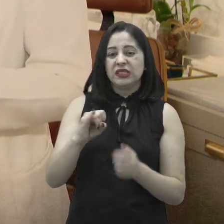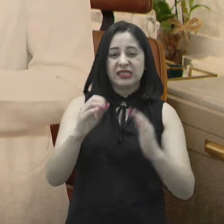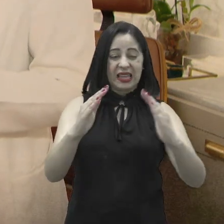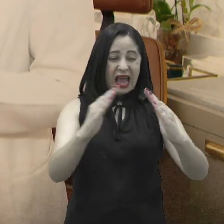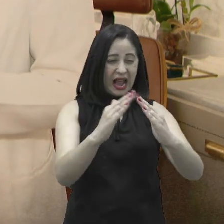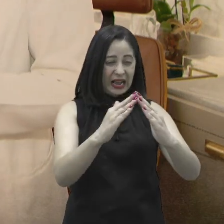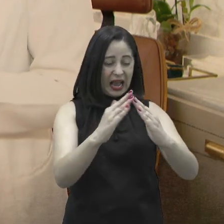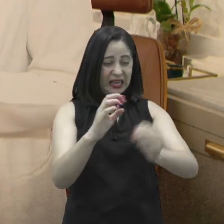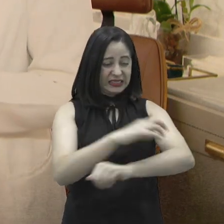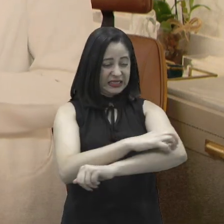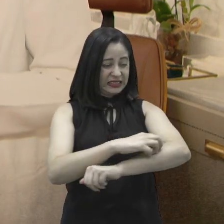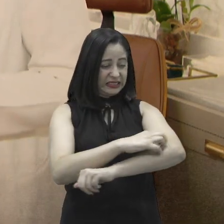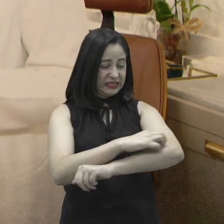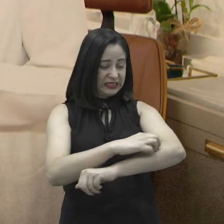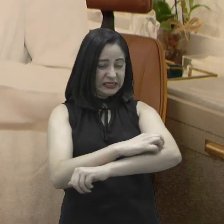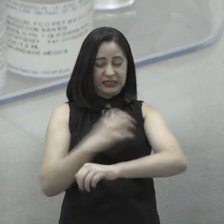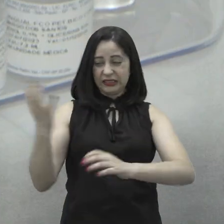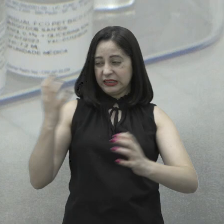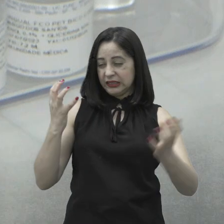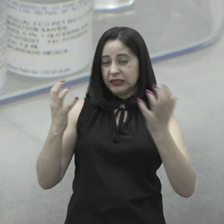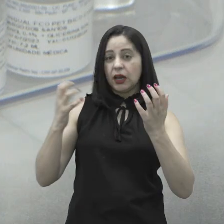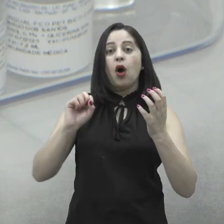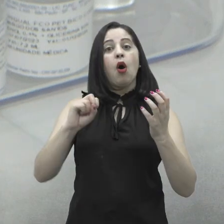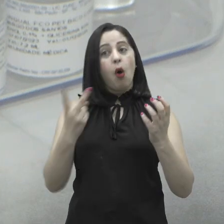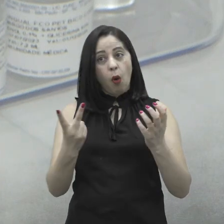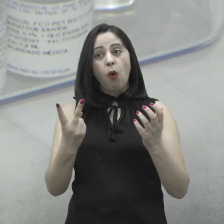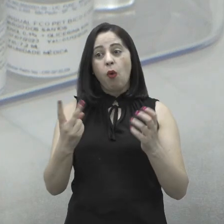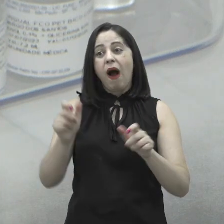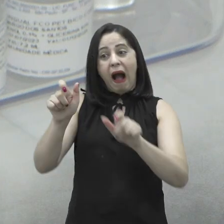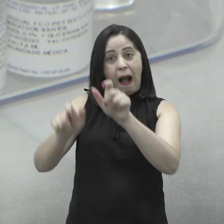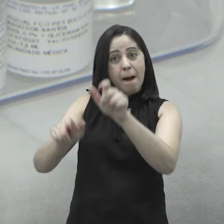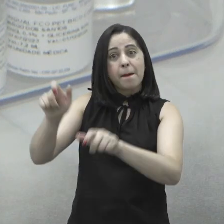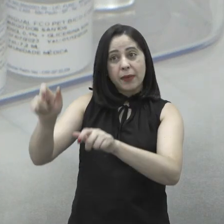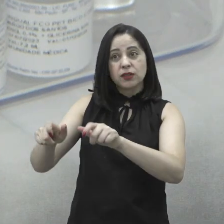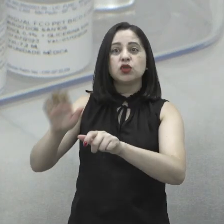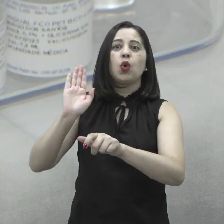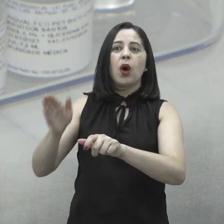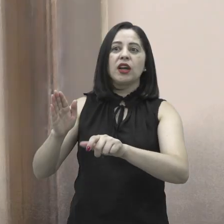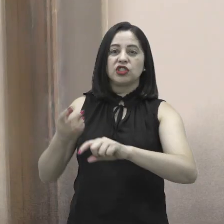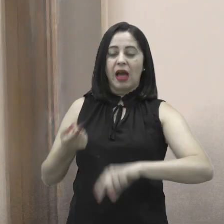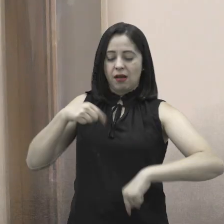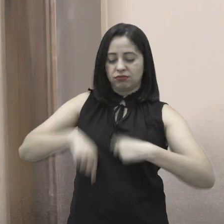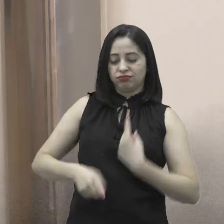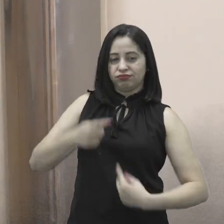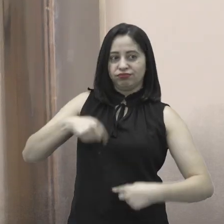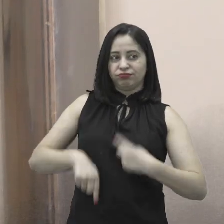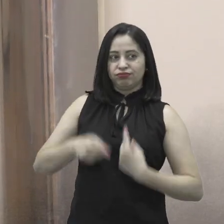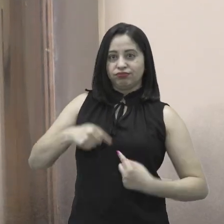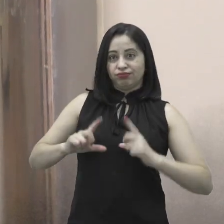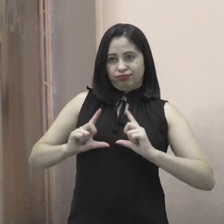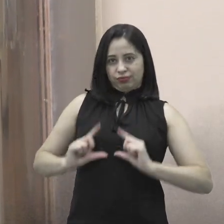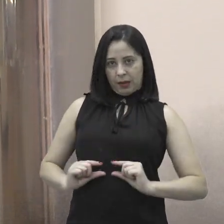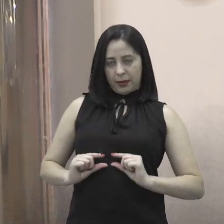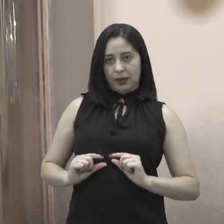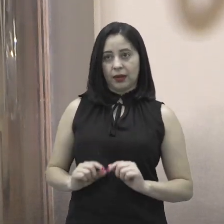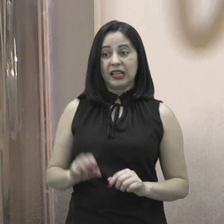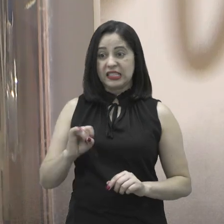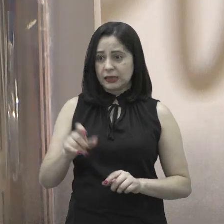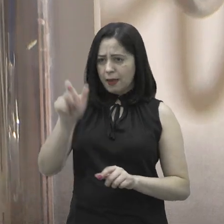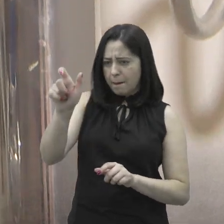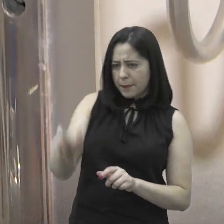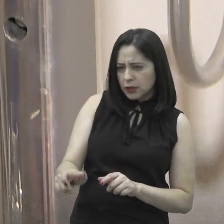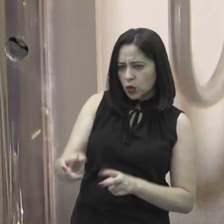ambiente, se é uma irritação, às vezes, local, ou se ele é alérgico mesmo, tem ali o perfil imunológico modificado. E a partir dali, a gente vai ver se é um